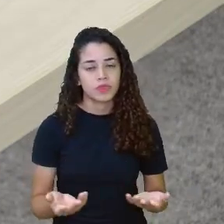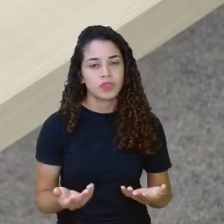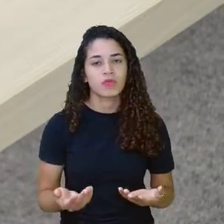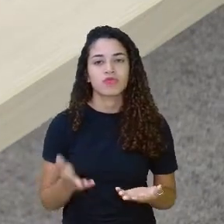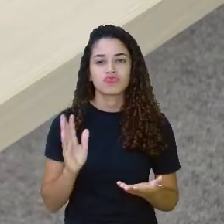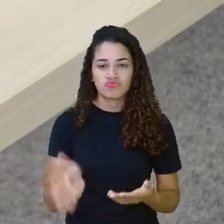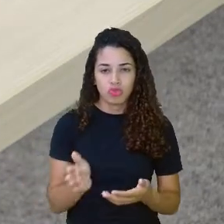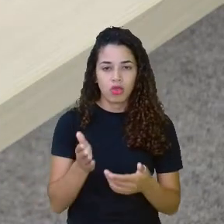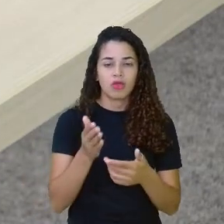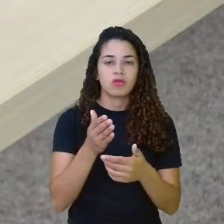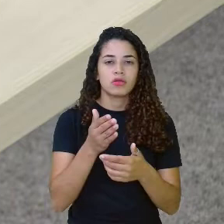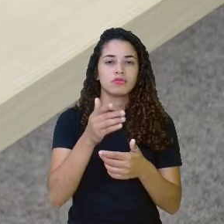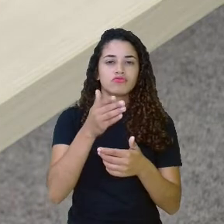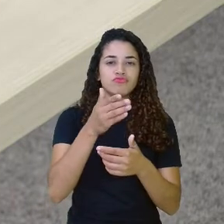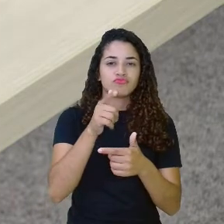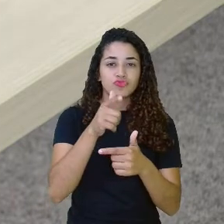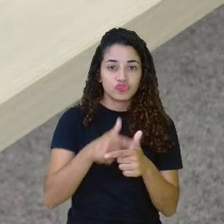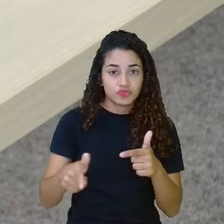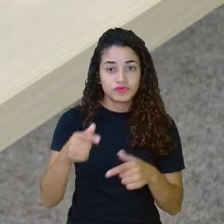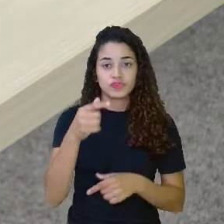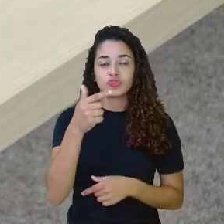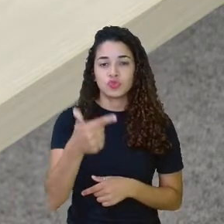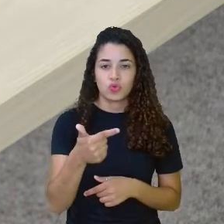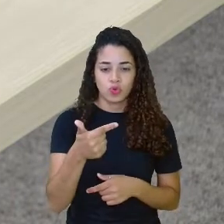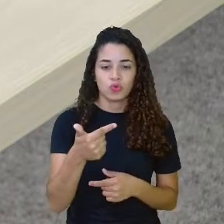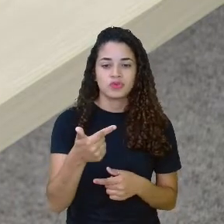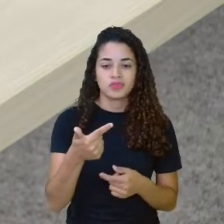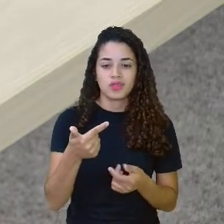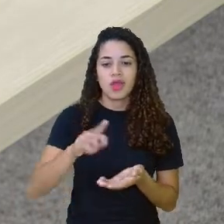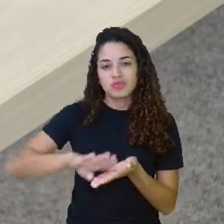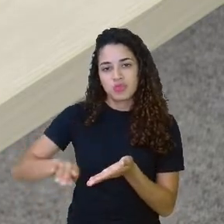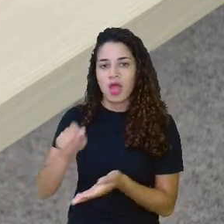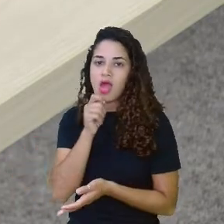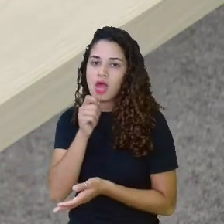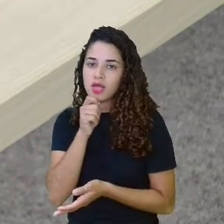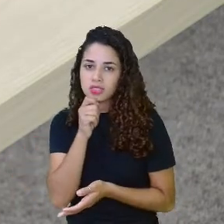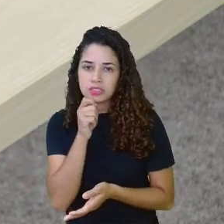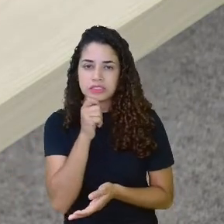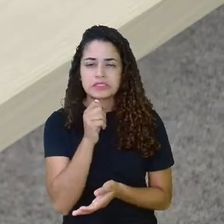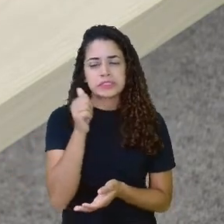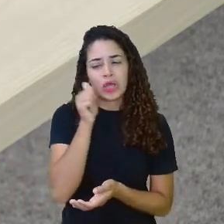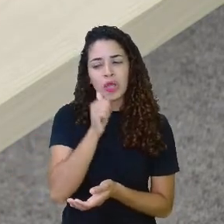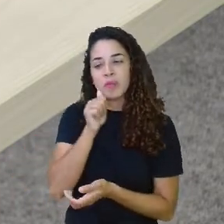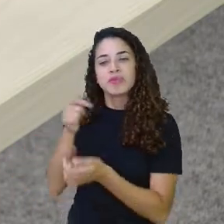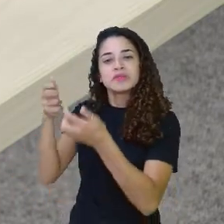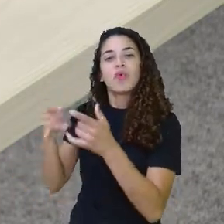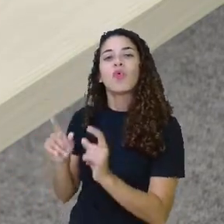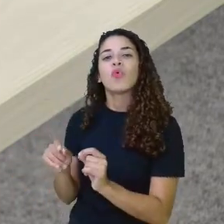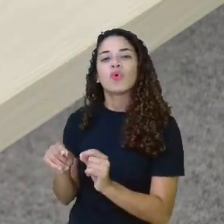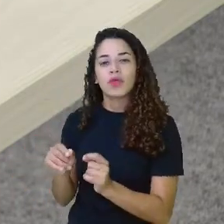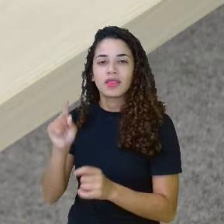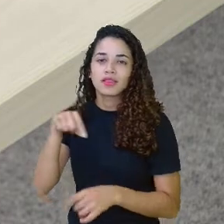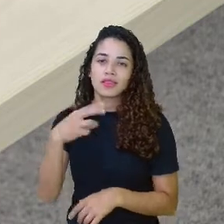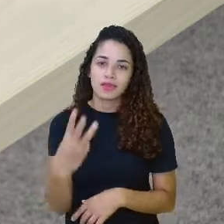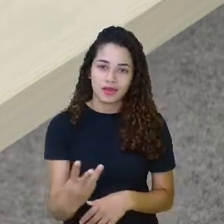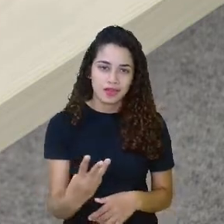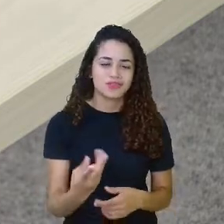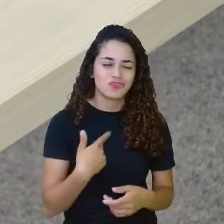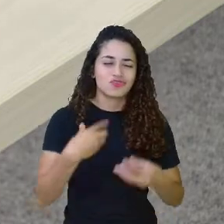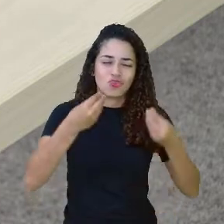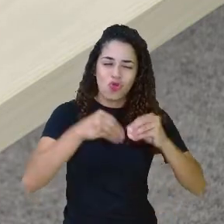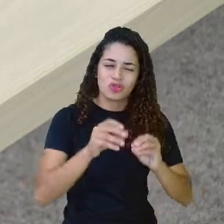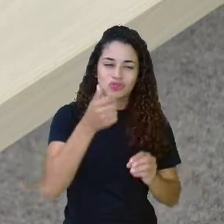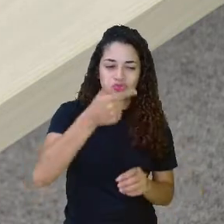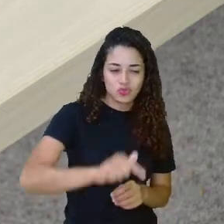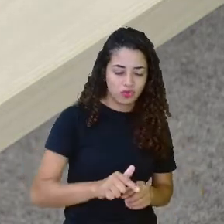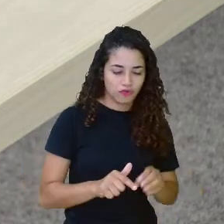e sobrou, então eu tenho que colocar mais, né? As meninas disseram 3, vou colocar mais um aqui, mais um aqui, mais